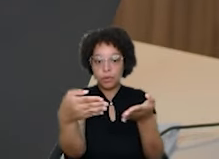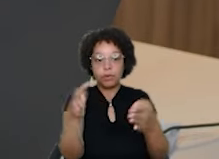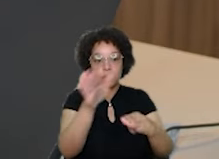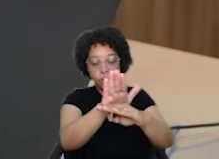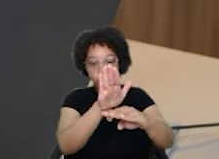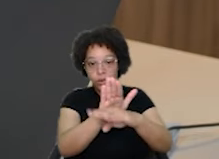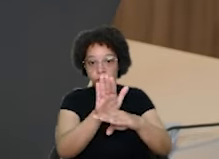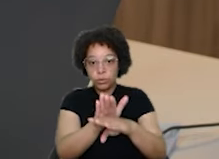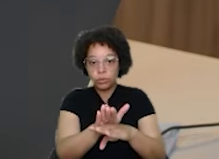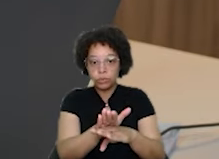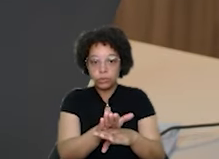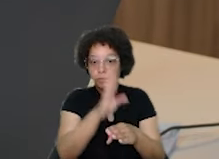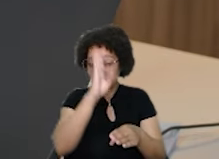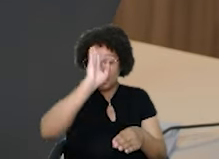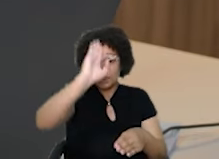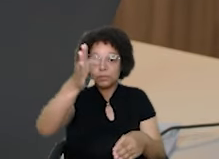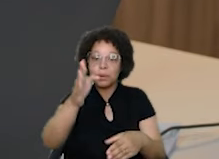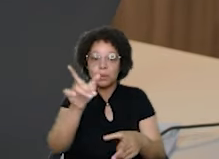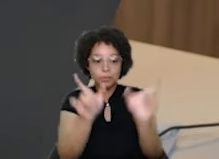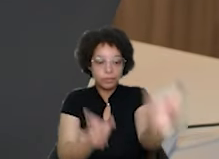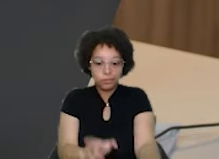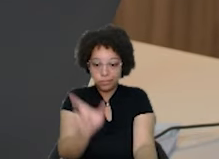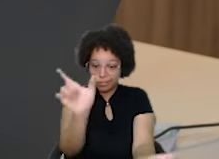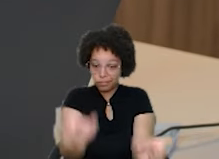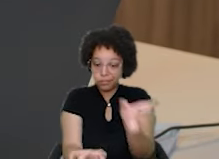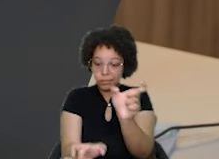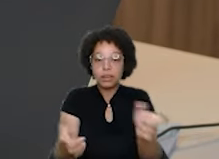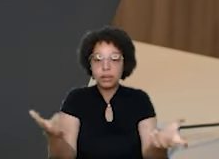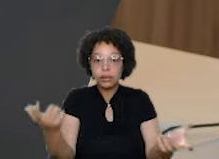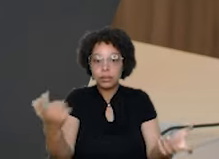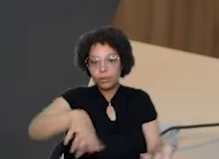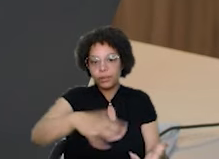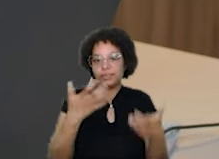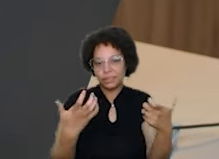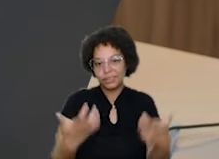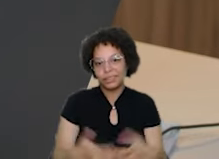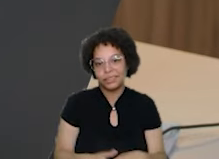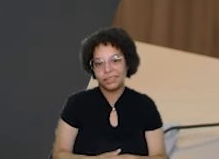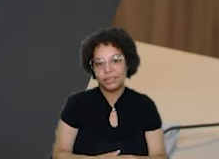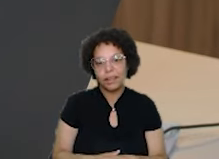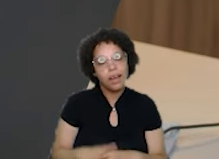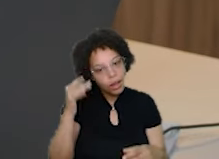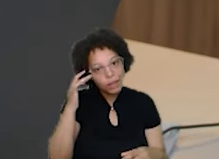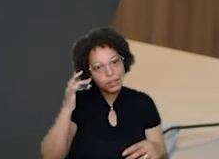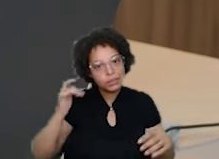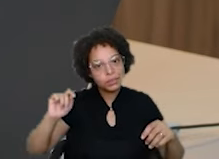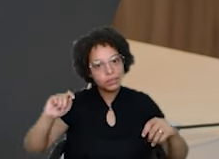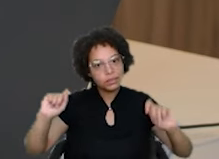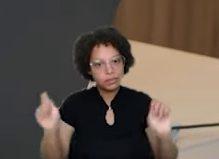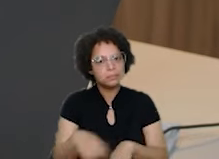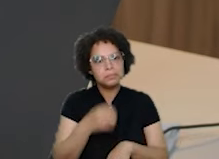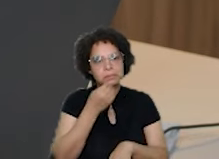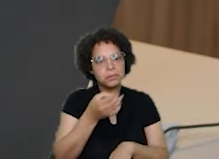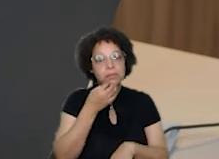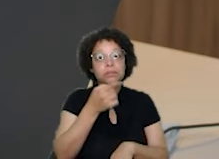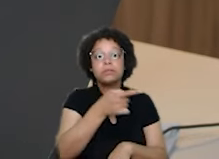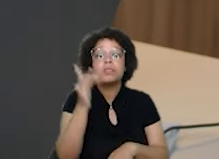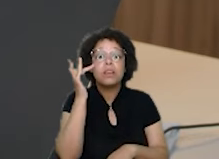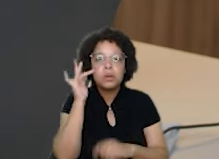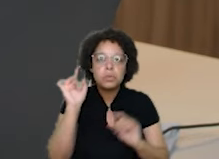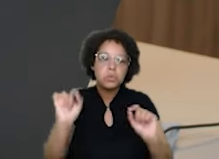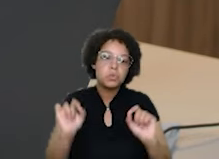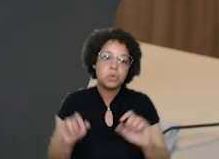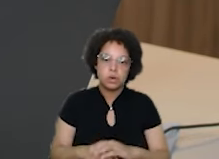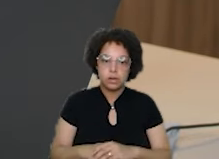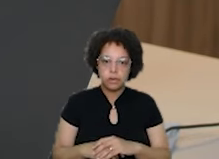mensagem direcionada né então eu acho que é um recurso que pode ser interessante que que vocês acham em termos de resultado porque